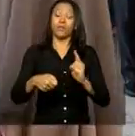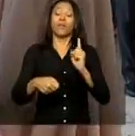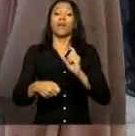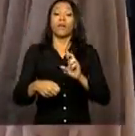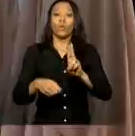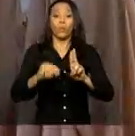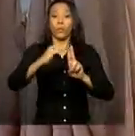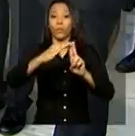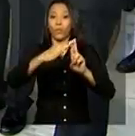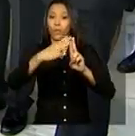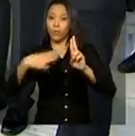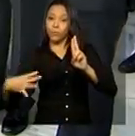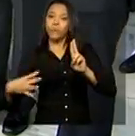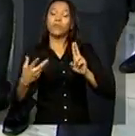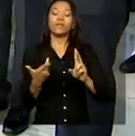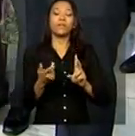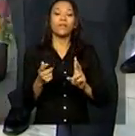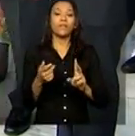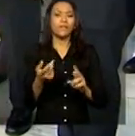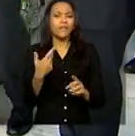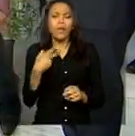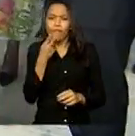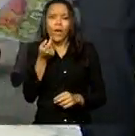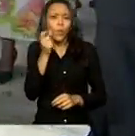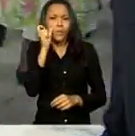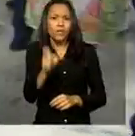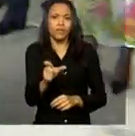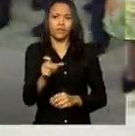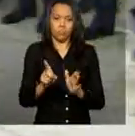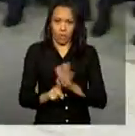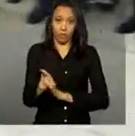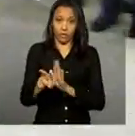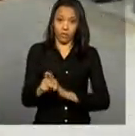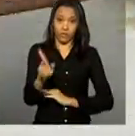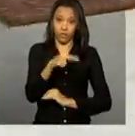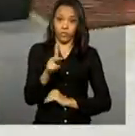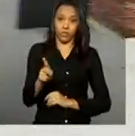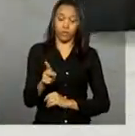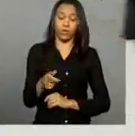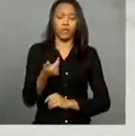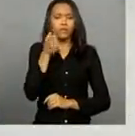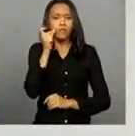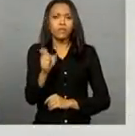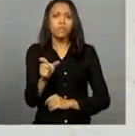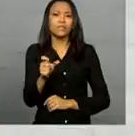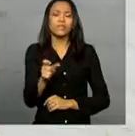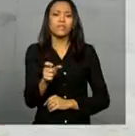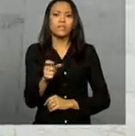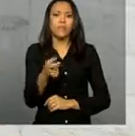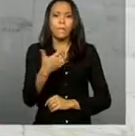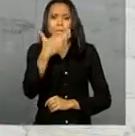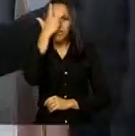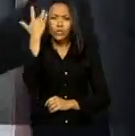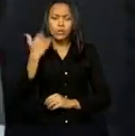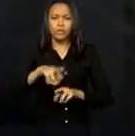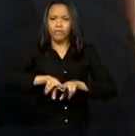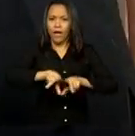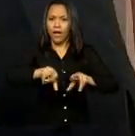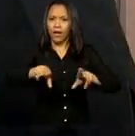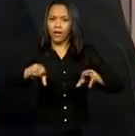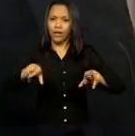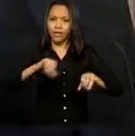as relações internacionais. E olha que interessante, professor Creomar, interessante, Carla. Internautas de mais de